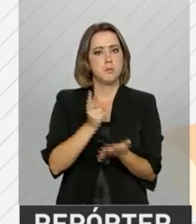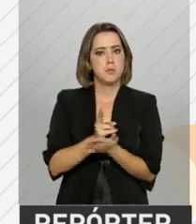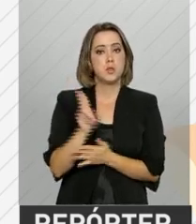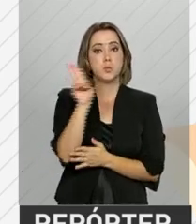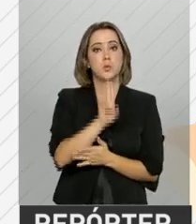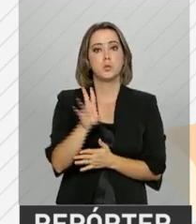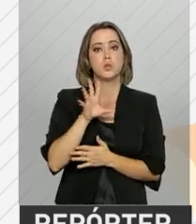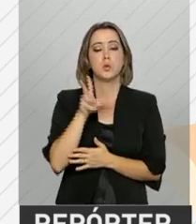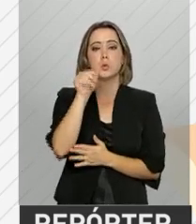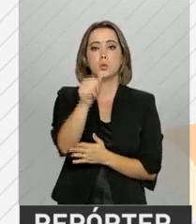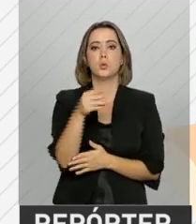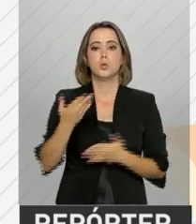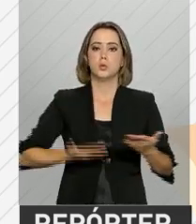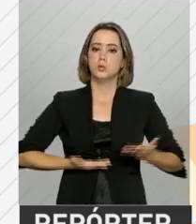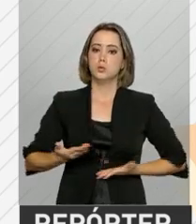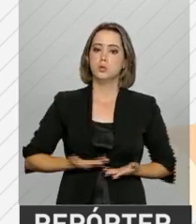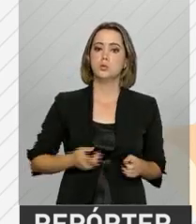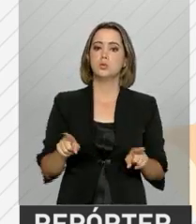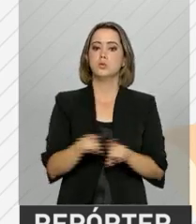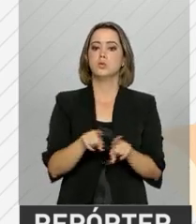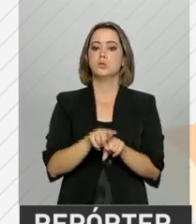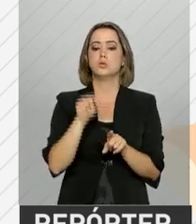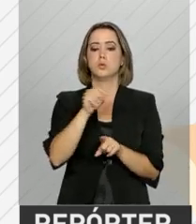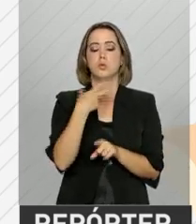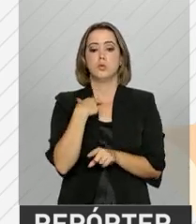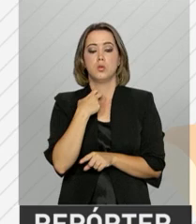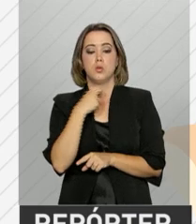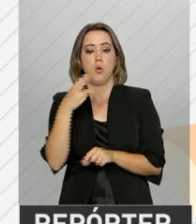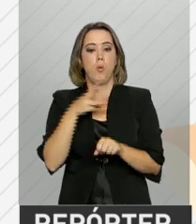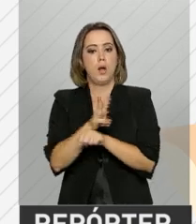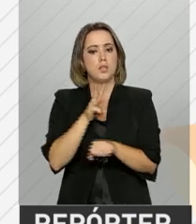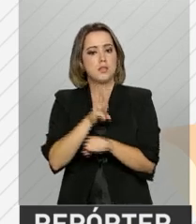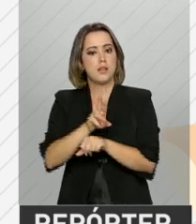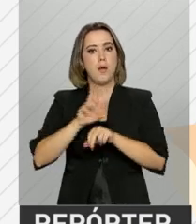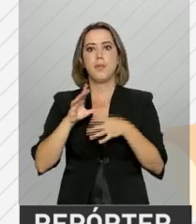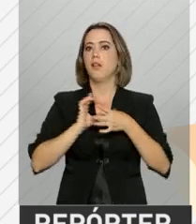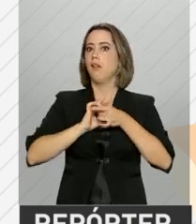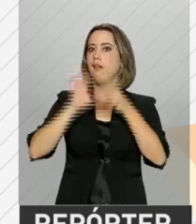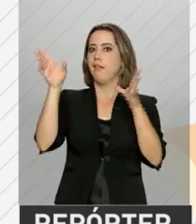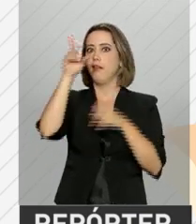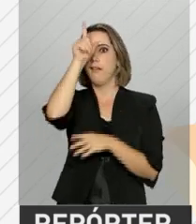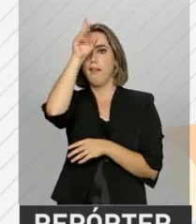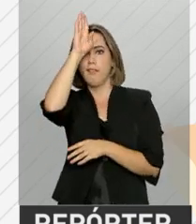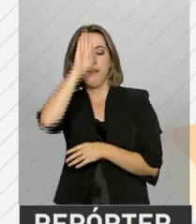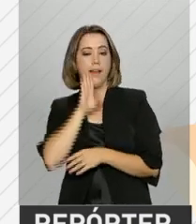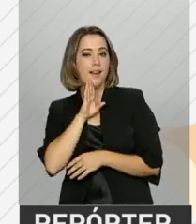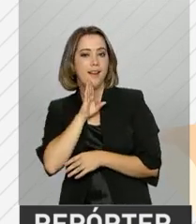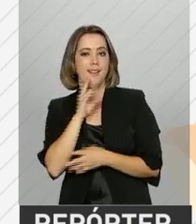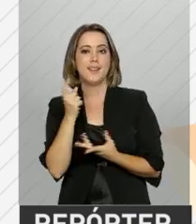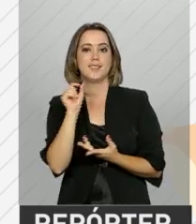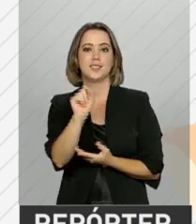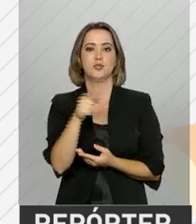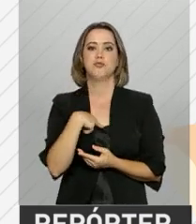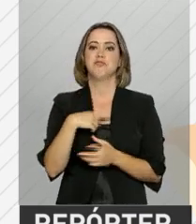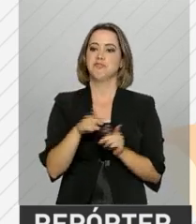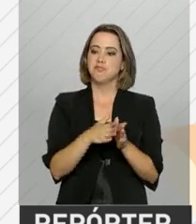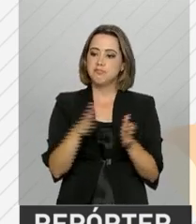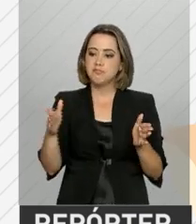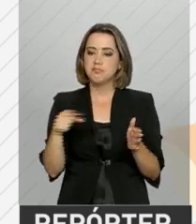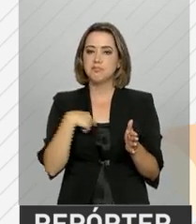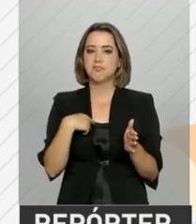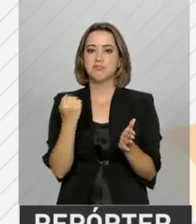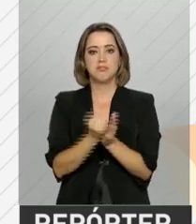além de WhatsApp sem desconto na franquia para envio de textos mensagens de voz fotos e ligações durante a validade do